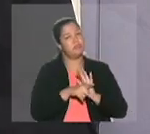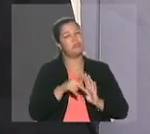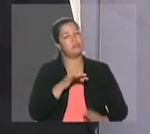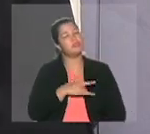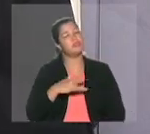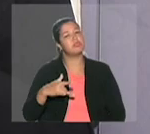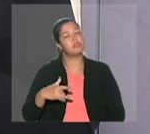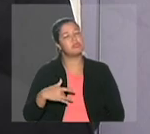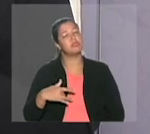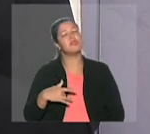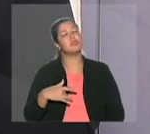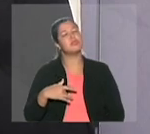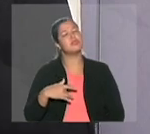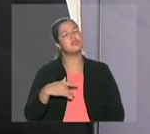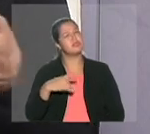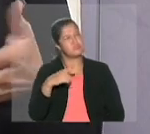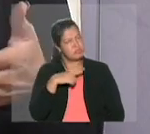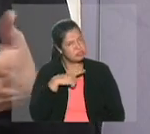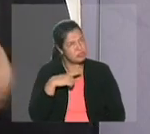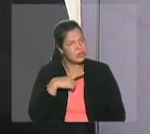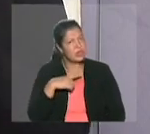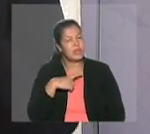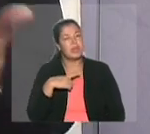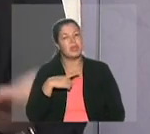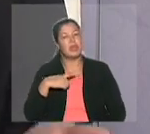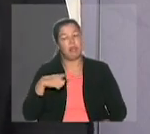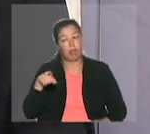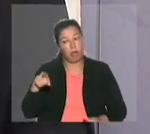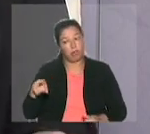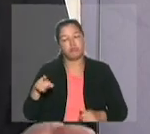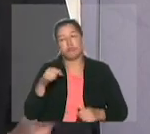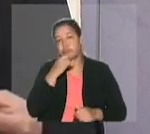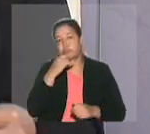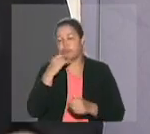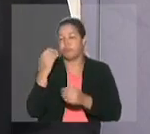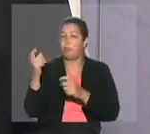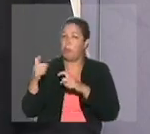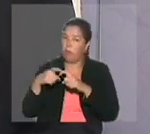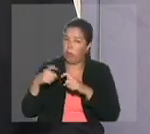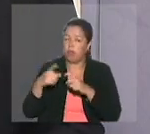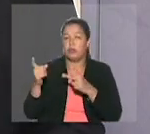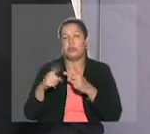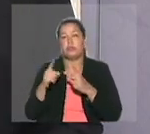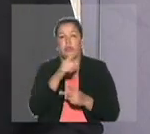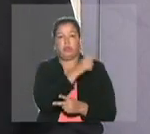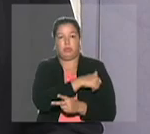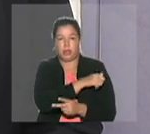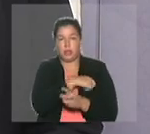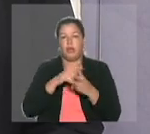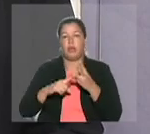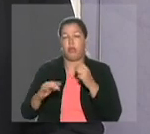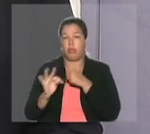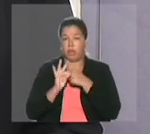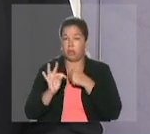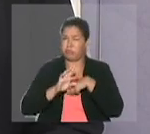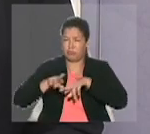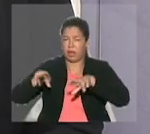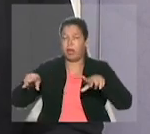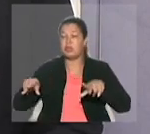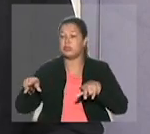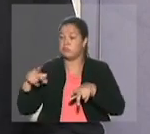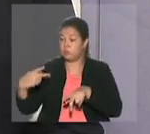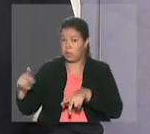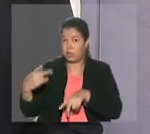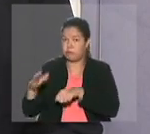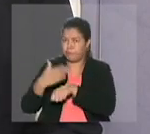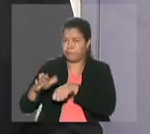saúde, existe, por exemplo, na formação desses profissionais, médicos, enfermeiros, técnicos,